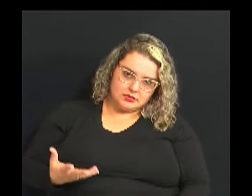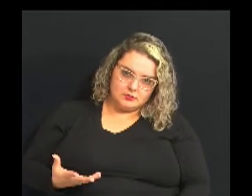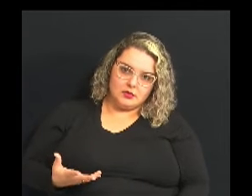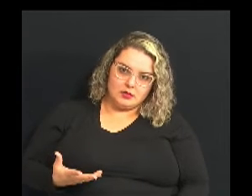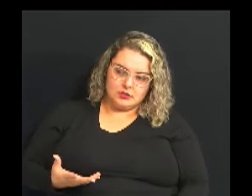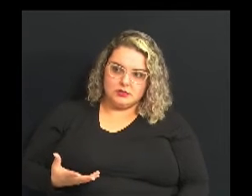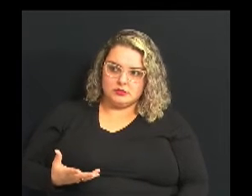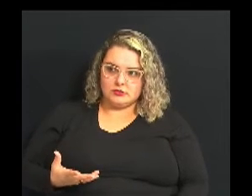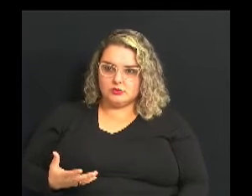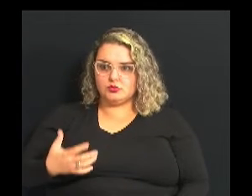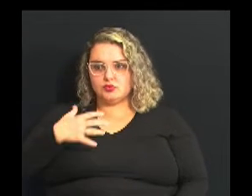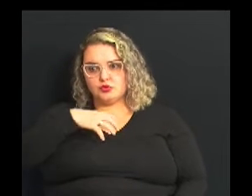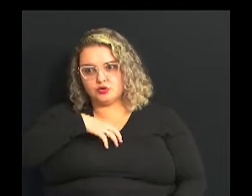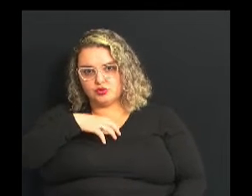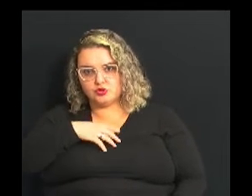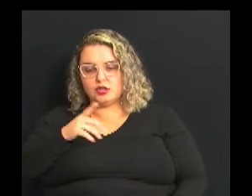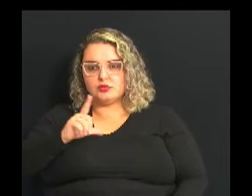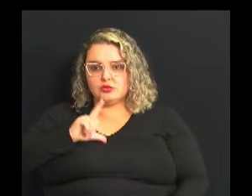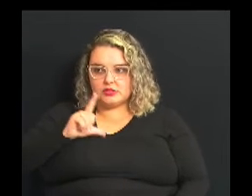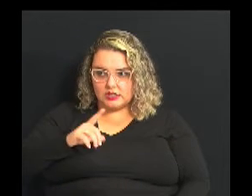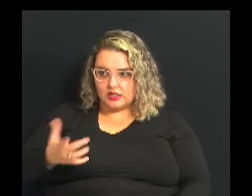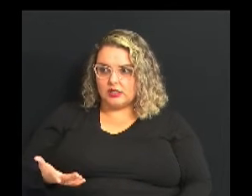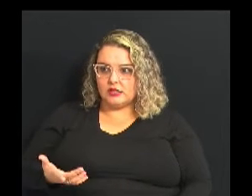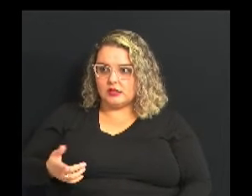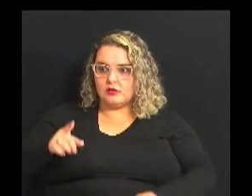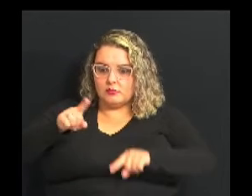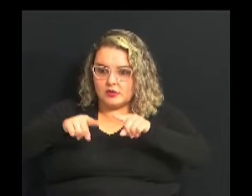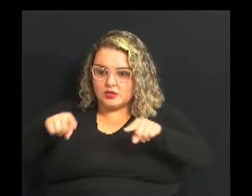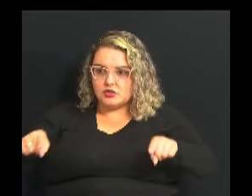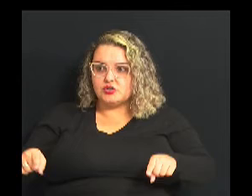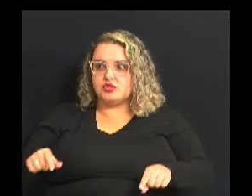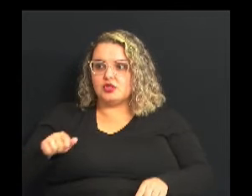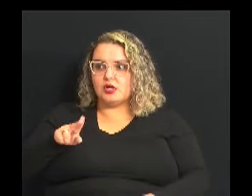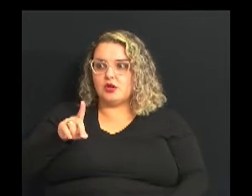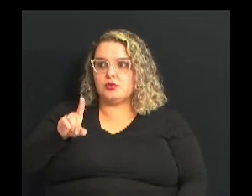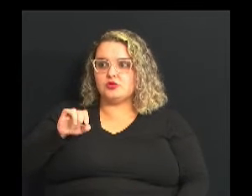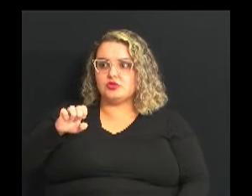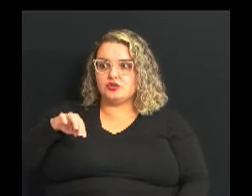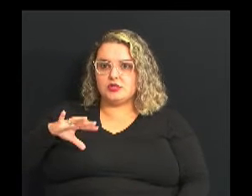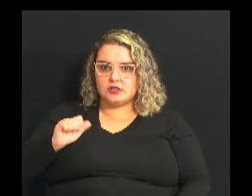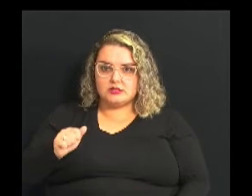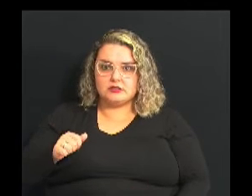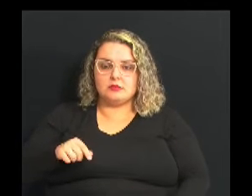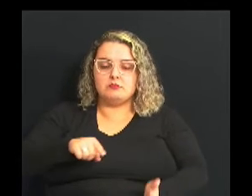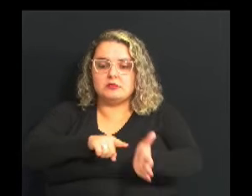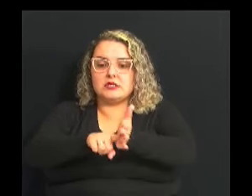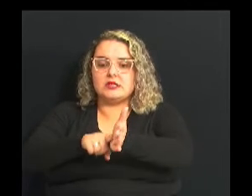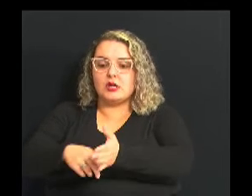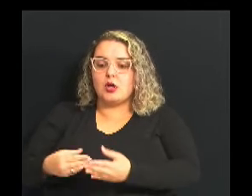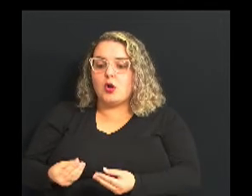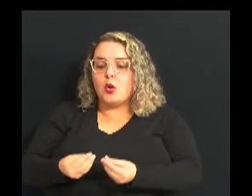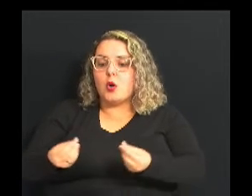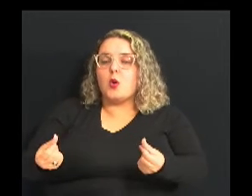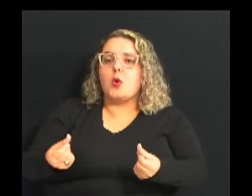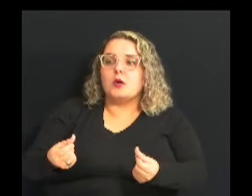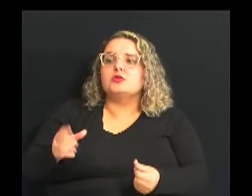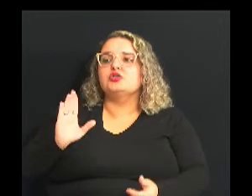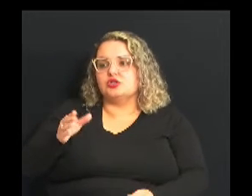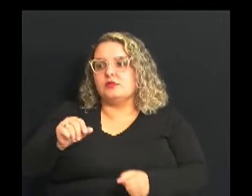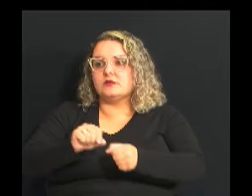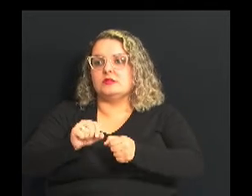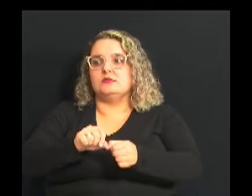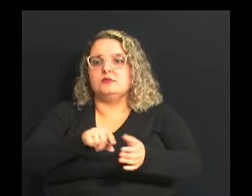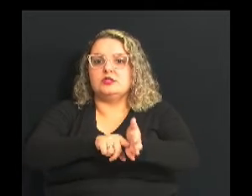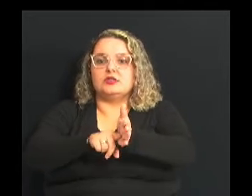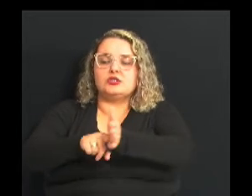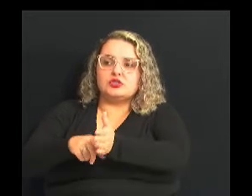A forma que nós teríamos de medir a audiência seriam pesquisas qualitativas. Nós também já fizemos esse estudo, mas nós teríamos